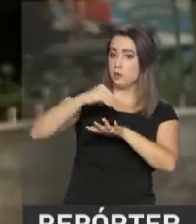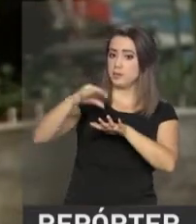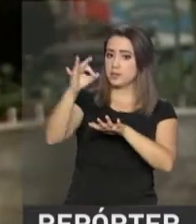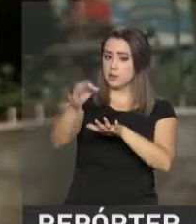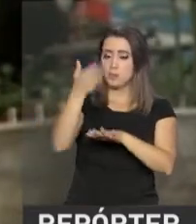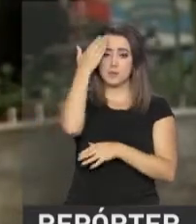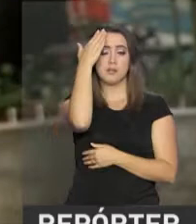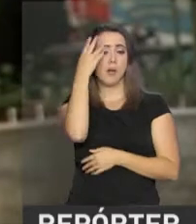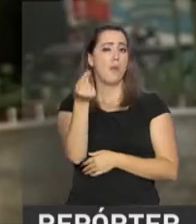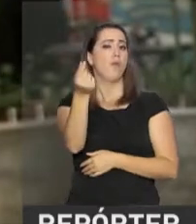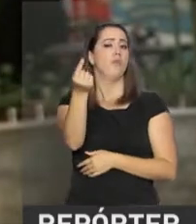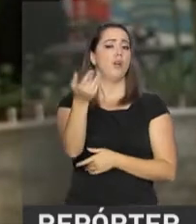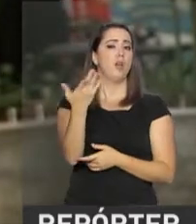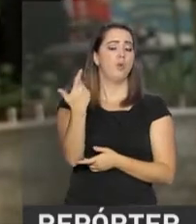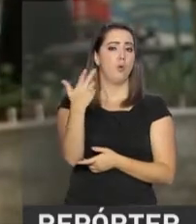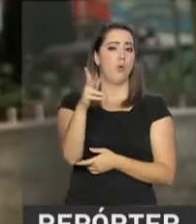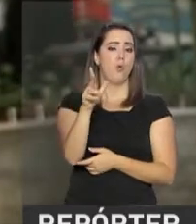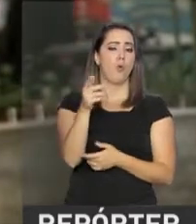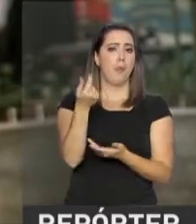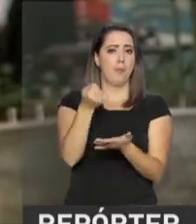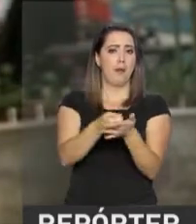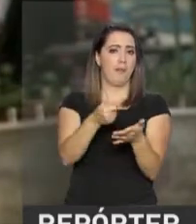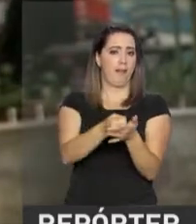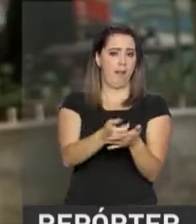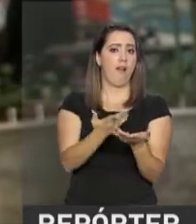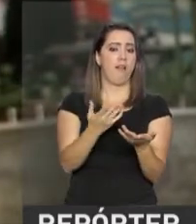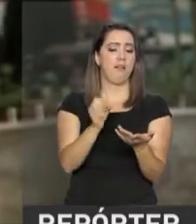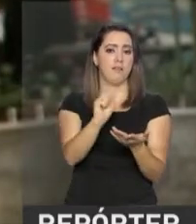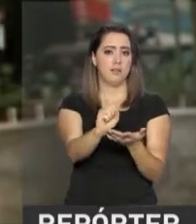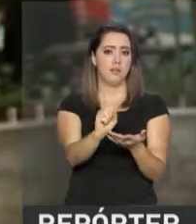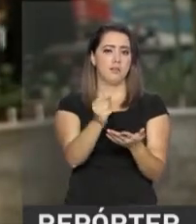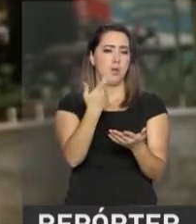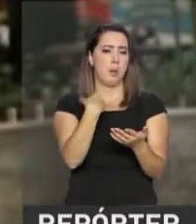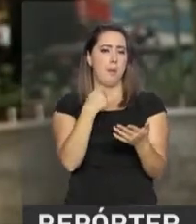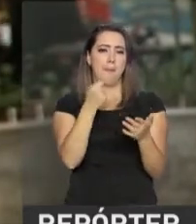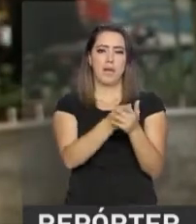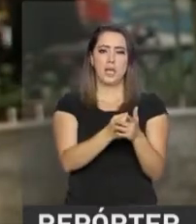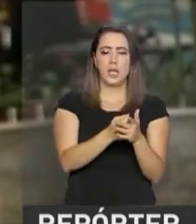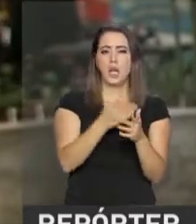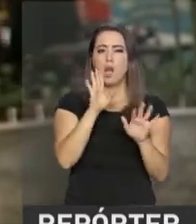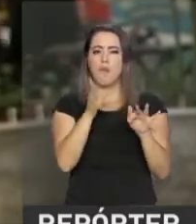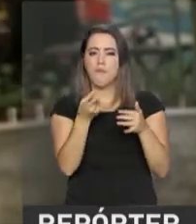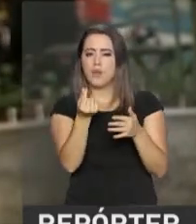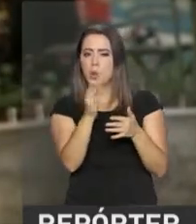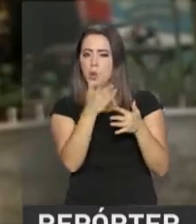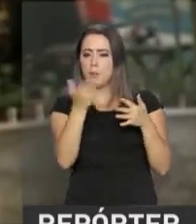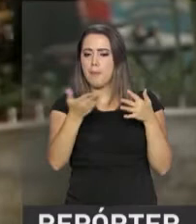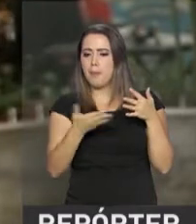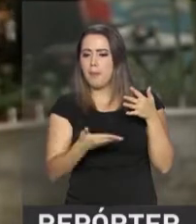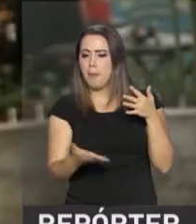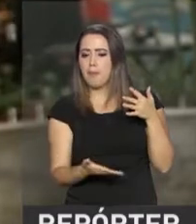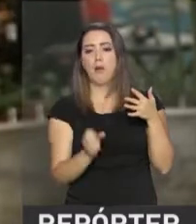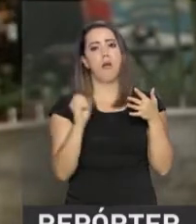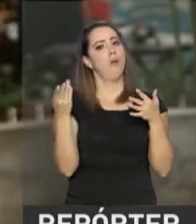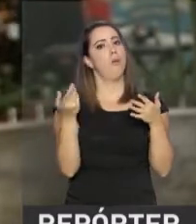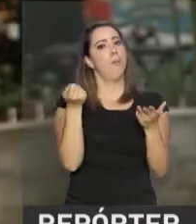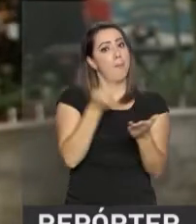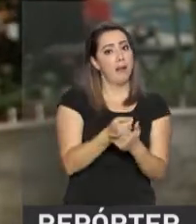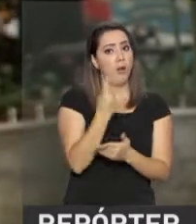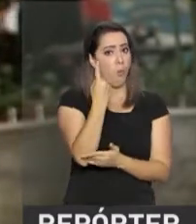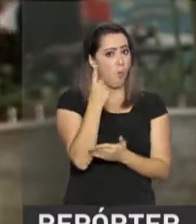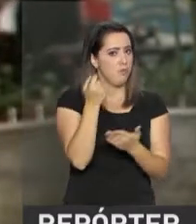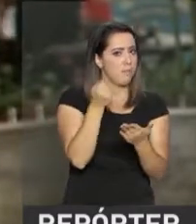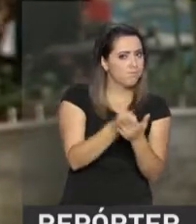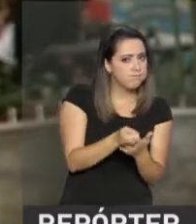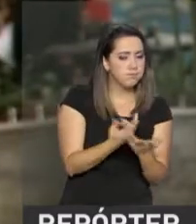do produto para que se evite aquilo que era feito antes com preços a prazos parecendo à vista e uma demonstração clara de qual